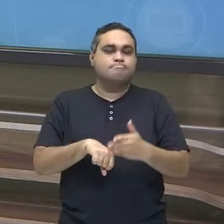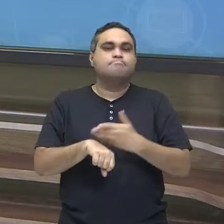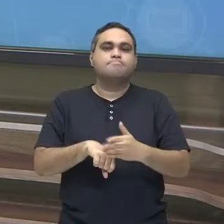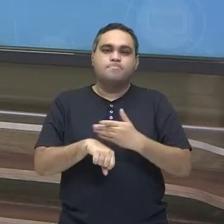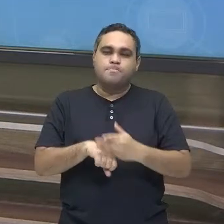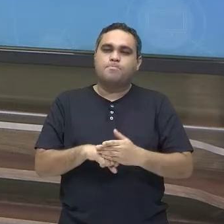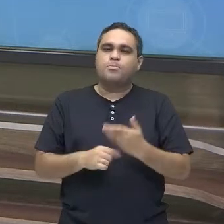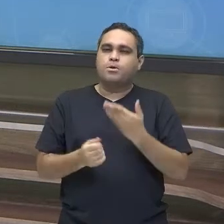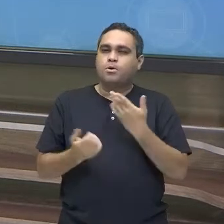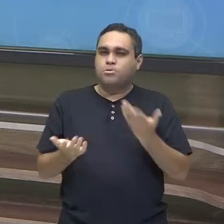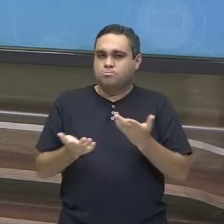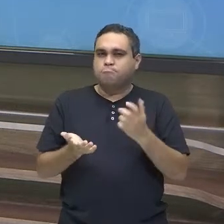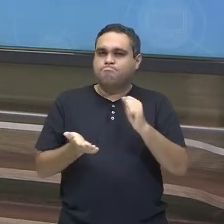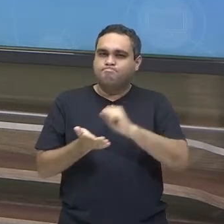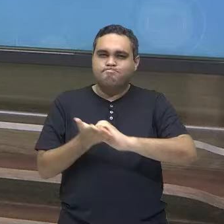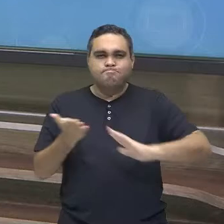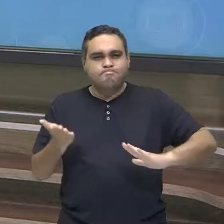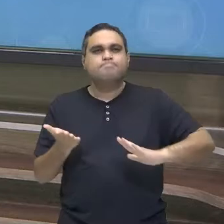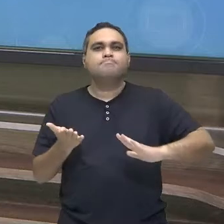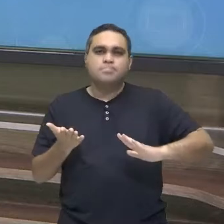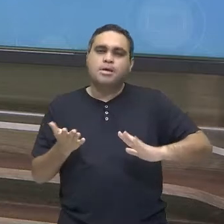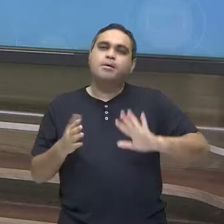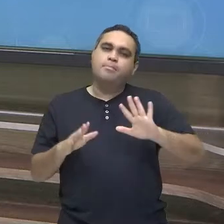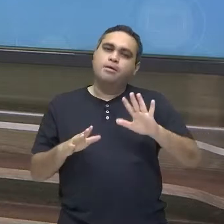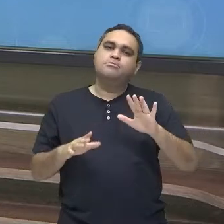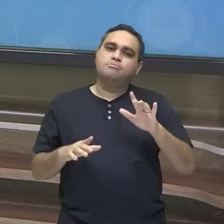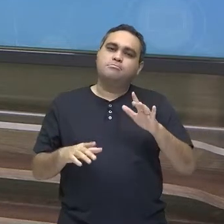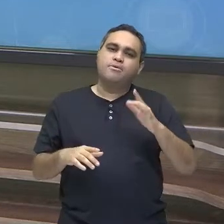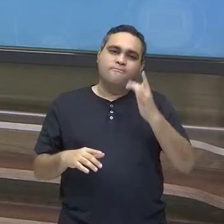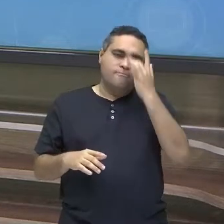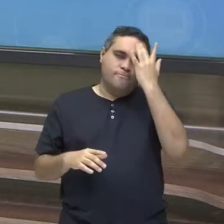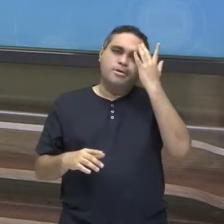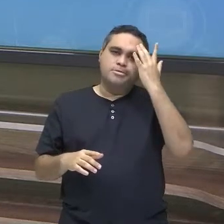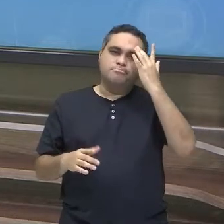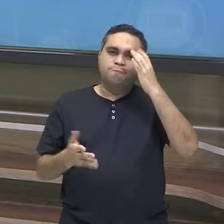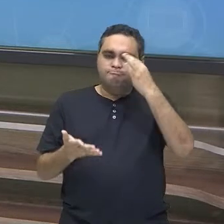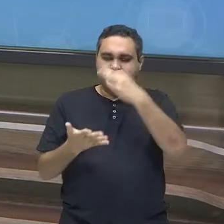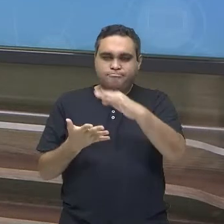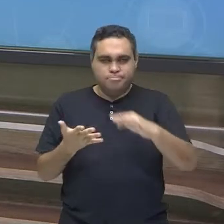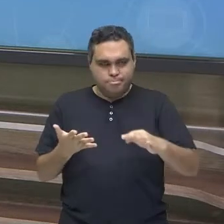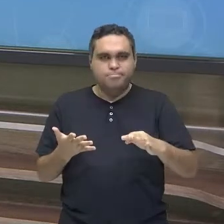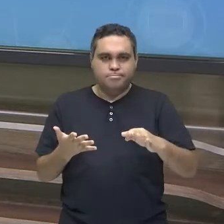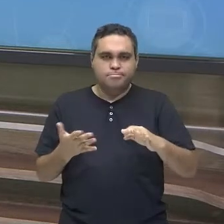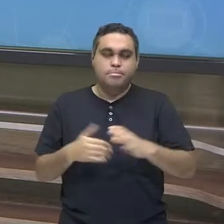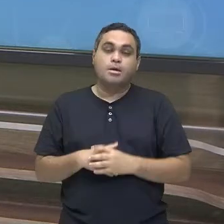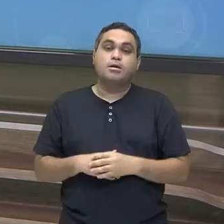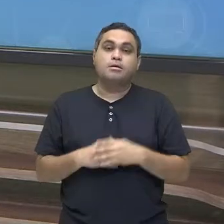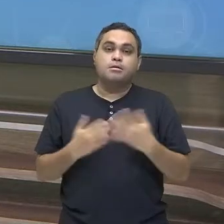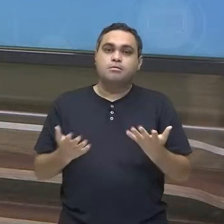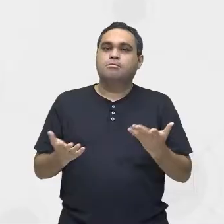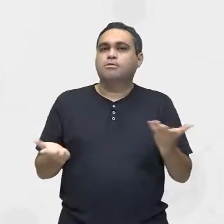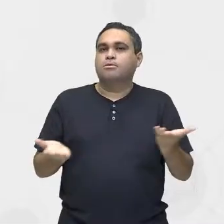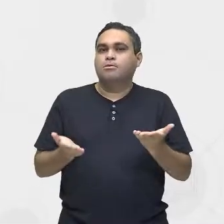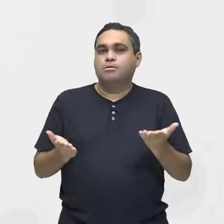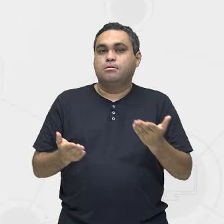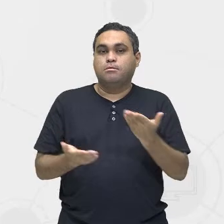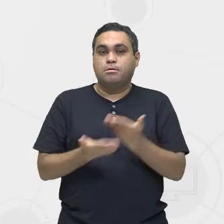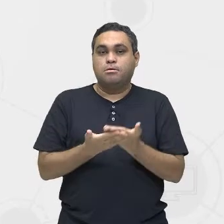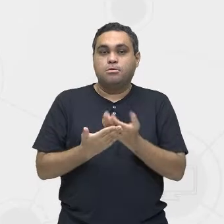bastante, não é? Mas nada que você não possa resolver, porque é exatamente para isso que você está aqui. Nós vamos para a nossa aula de número